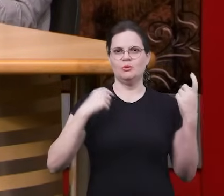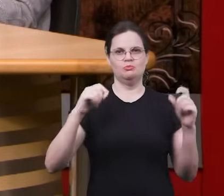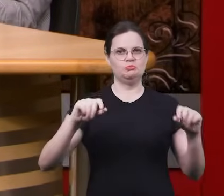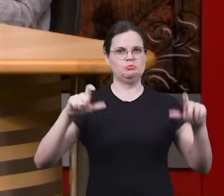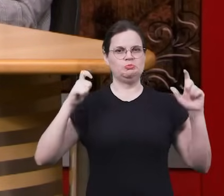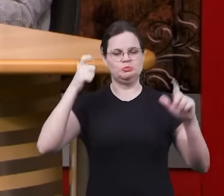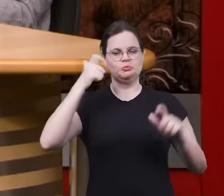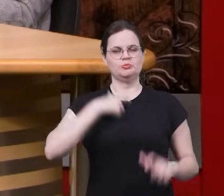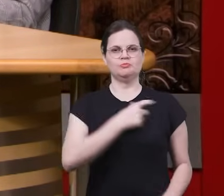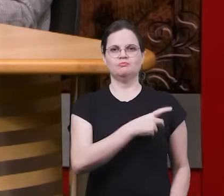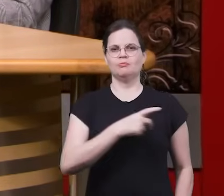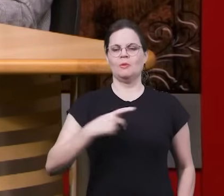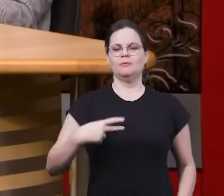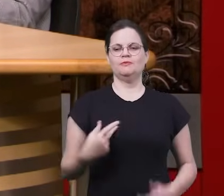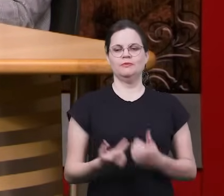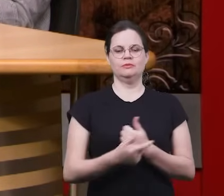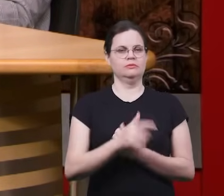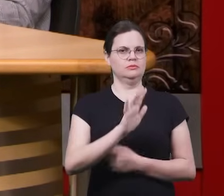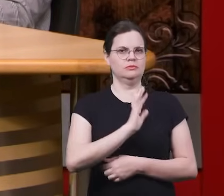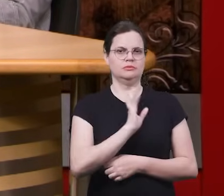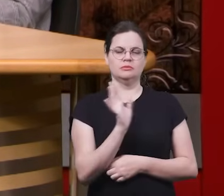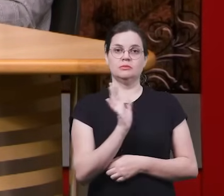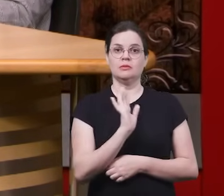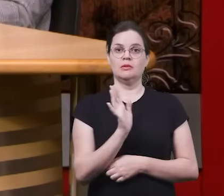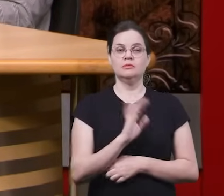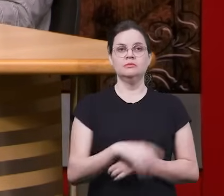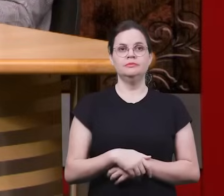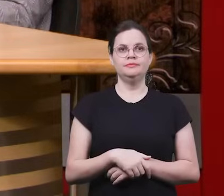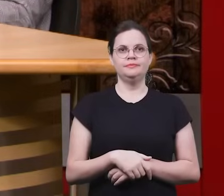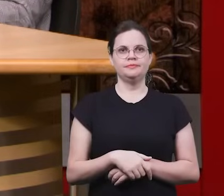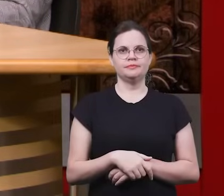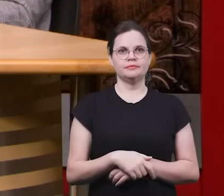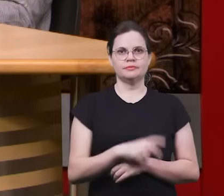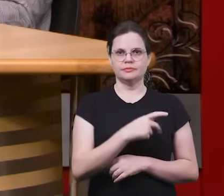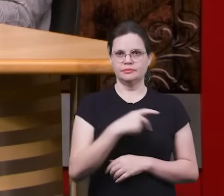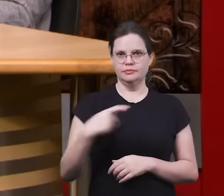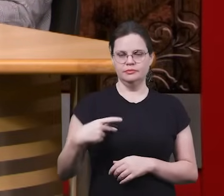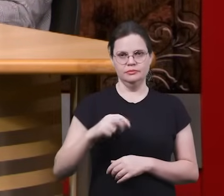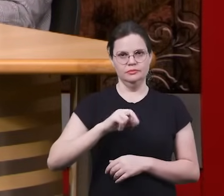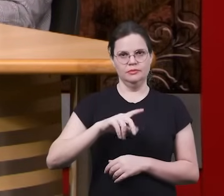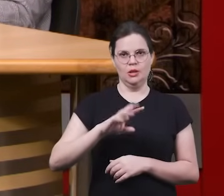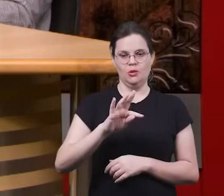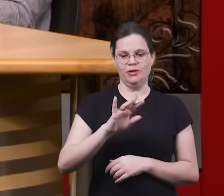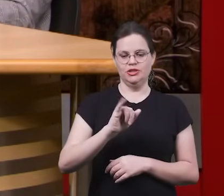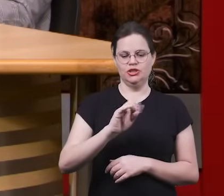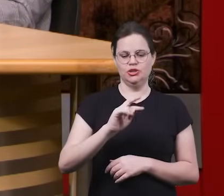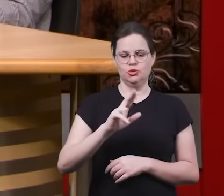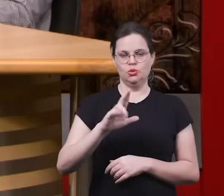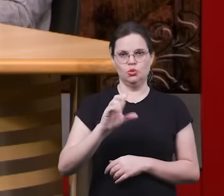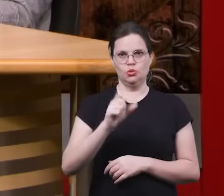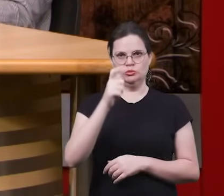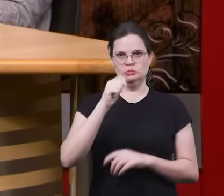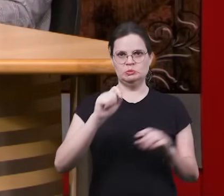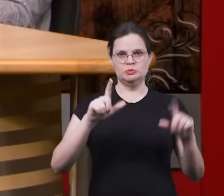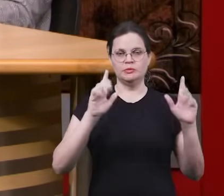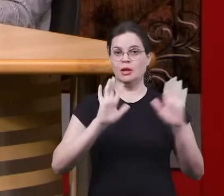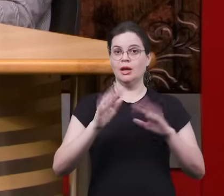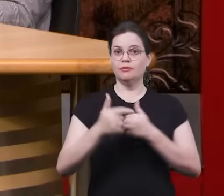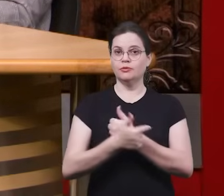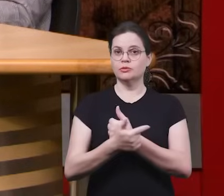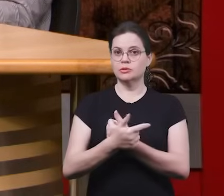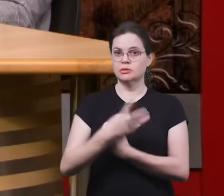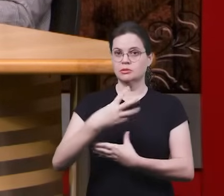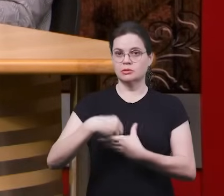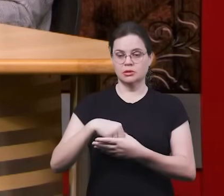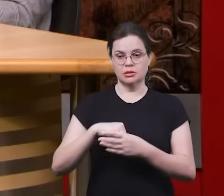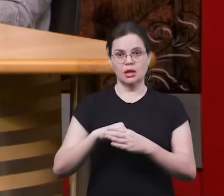era a ênfase, é a função do pastor, né? O pastor não é título, o pastor é uma função que só pode ser exercida dentro